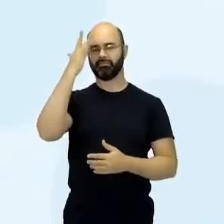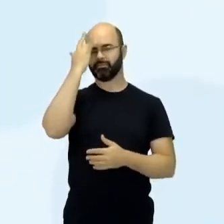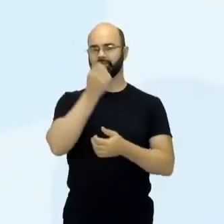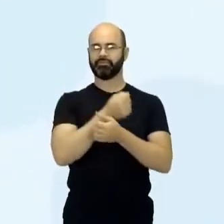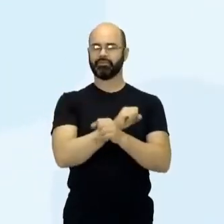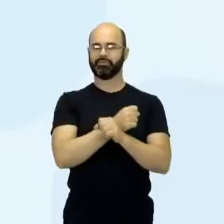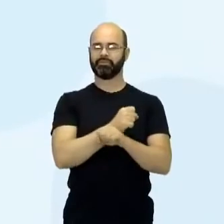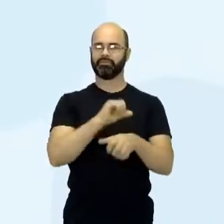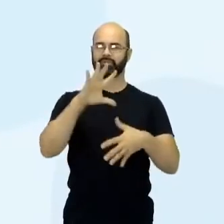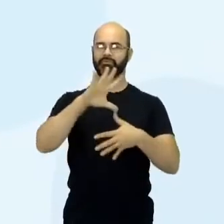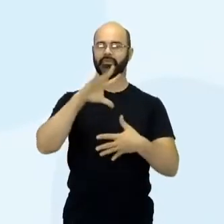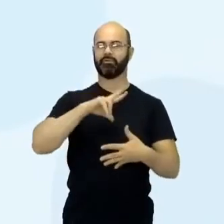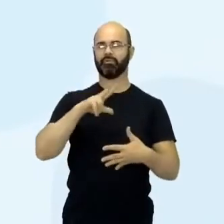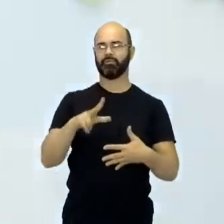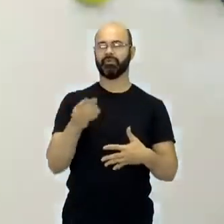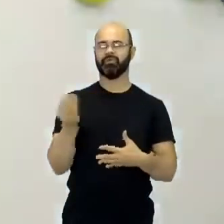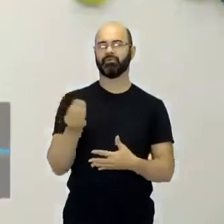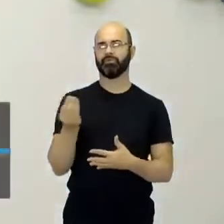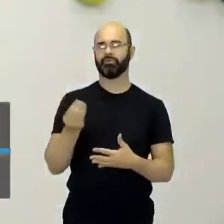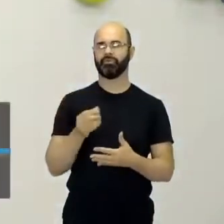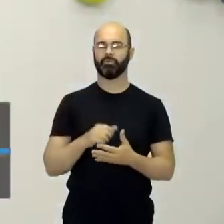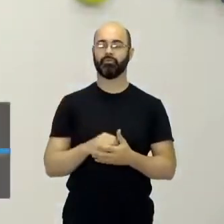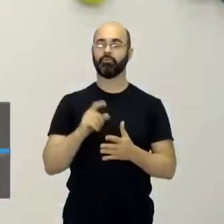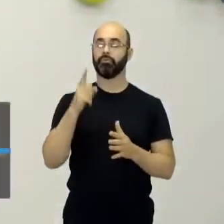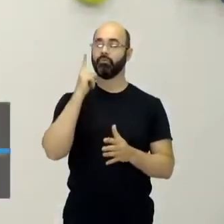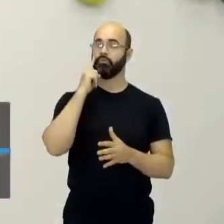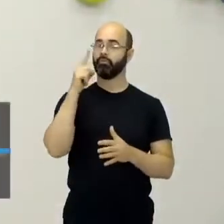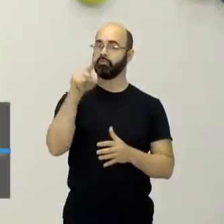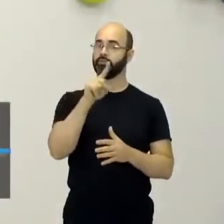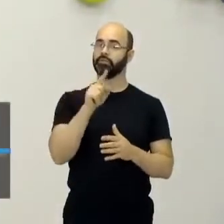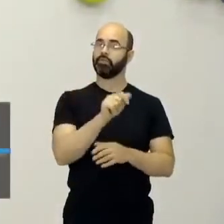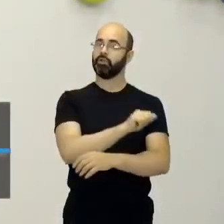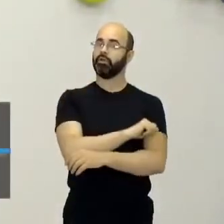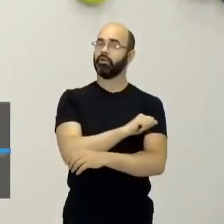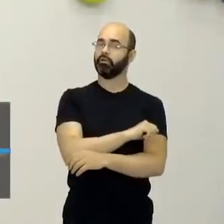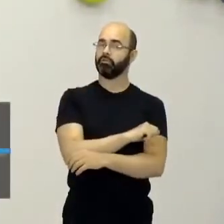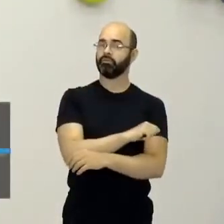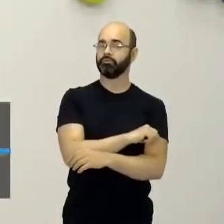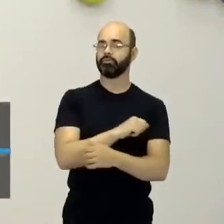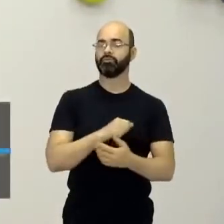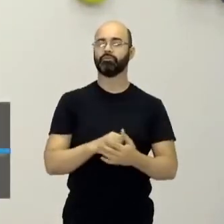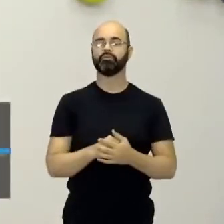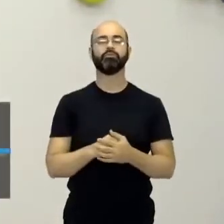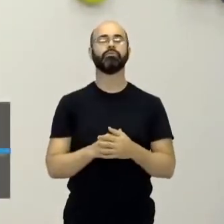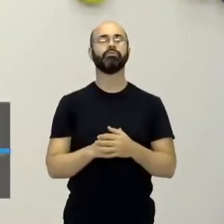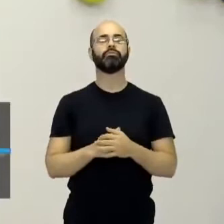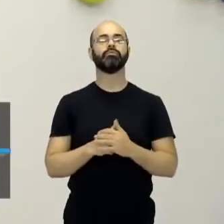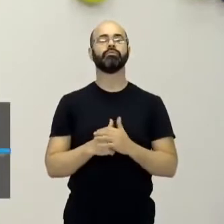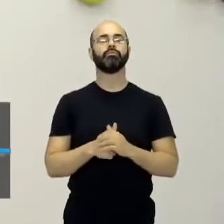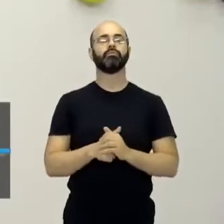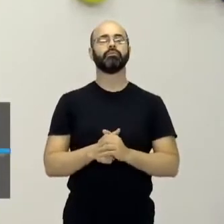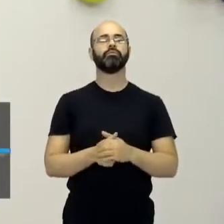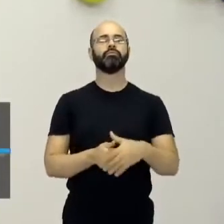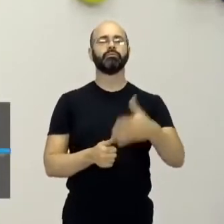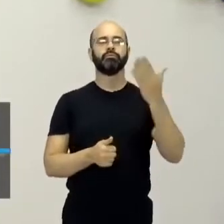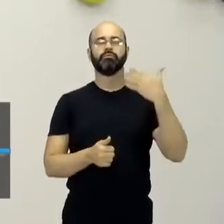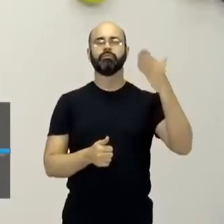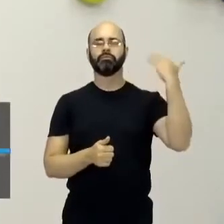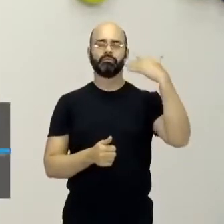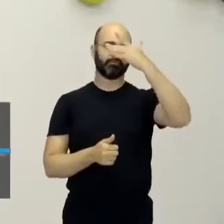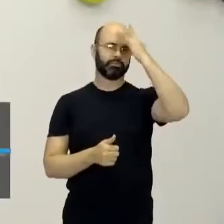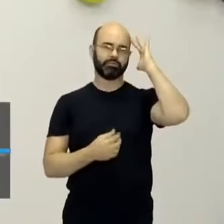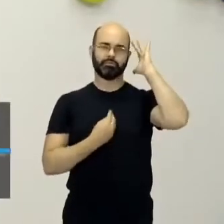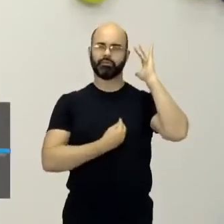América Portuguesa. Aí eu vou pedir assim, ó, estudante, eu vou mostrar para vocês como que os nossos antepassados viviam, está